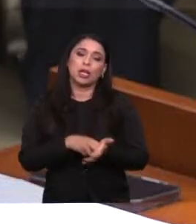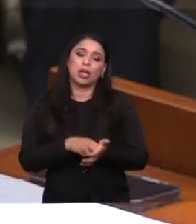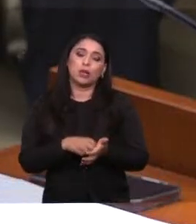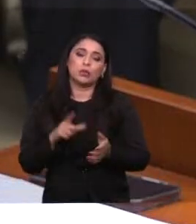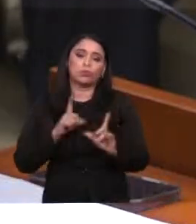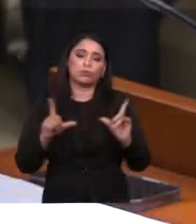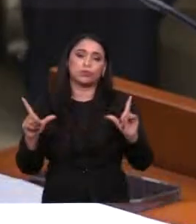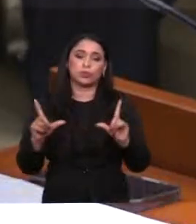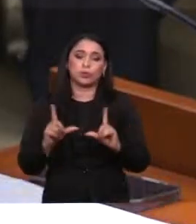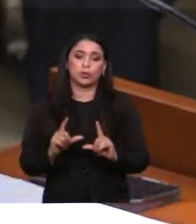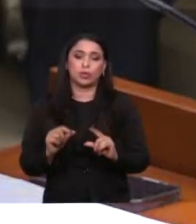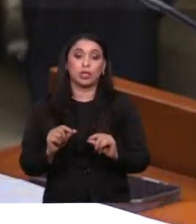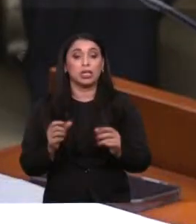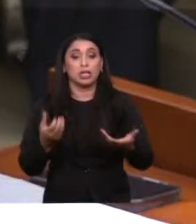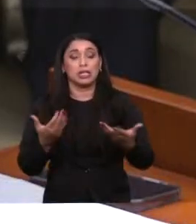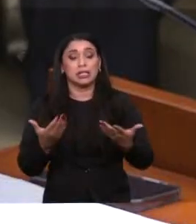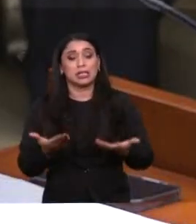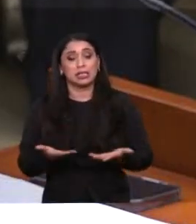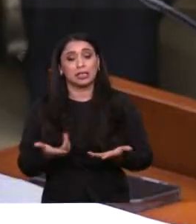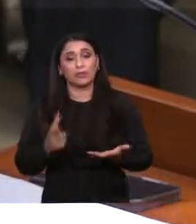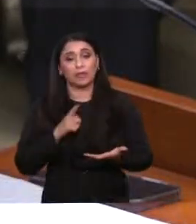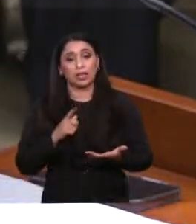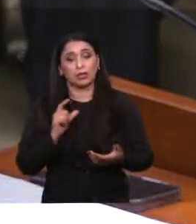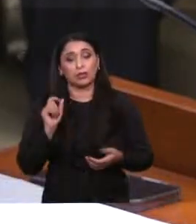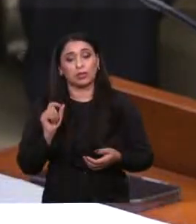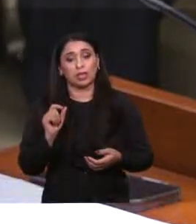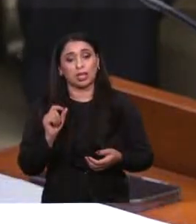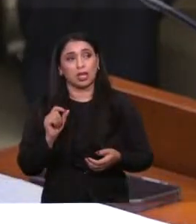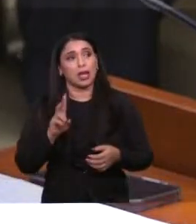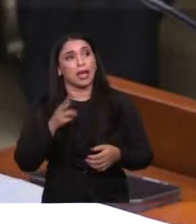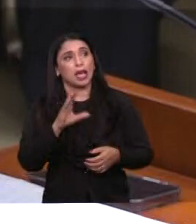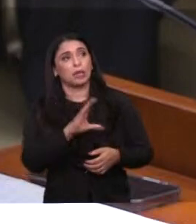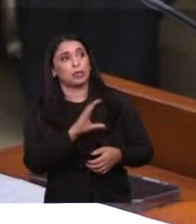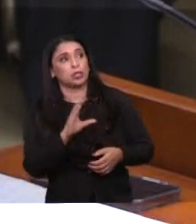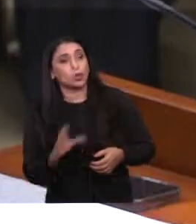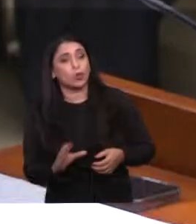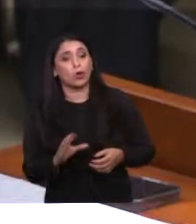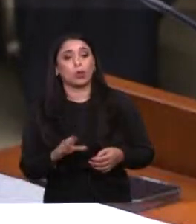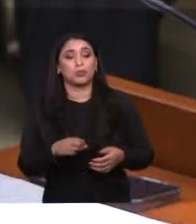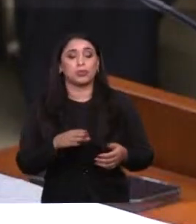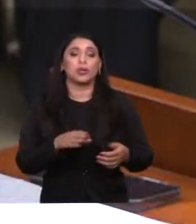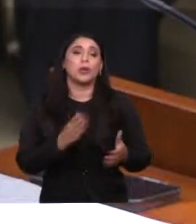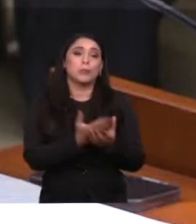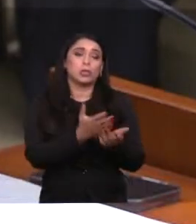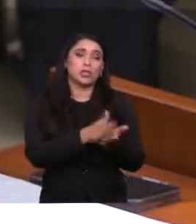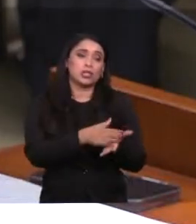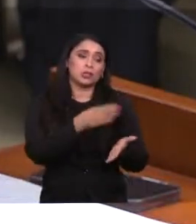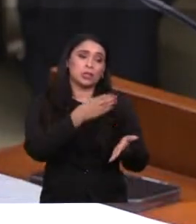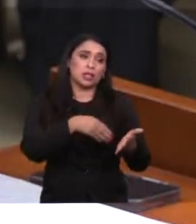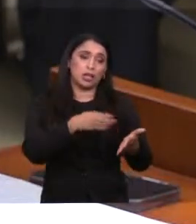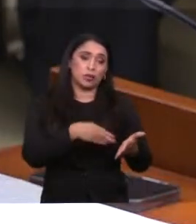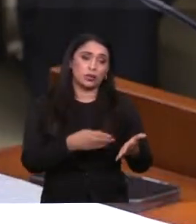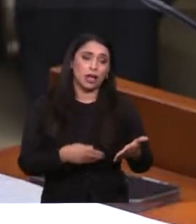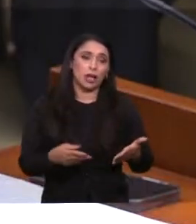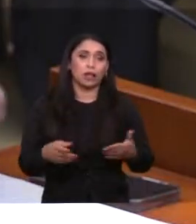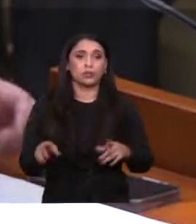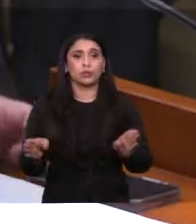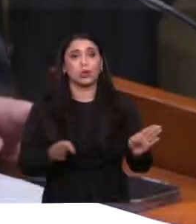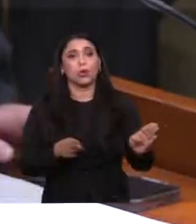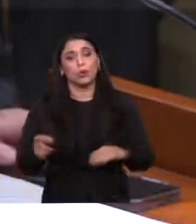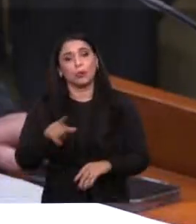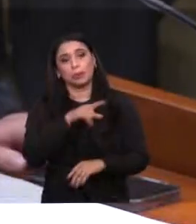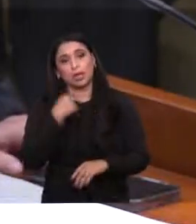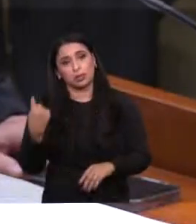sistema penal. Se a gente vai correr risco de questionamentos em habeas corpus, de nulidades processuais, de prescrição,